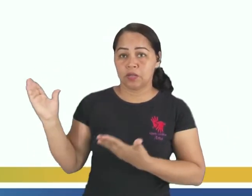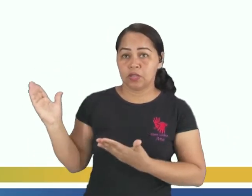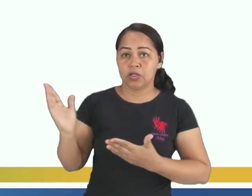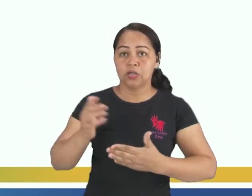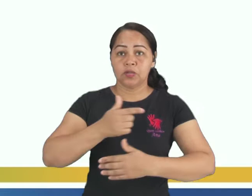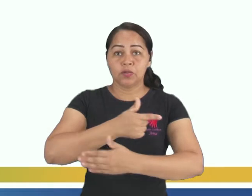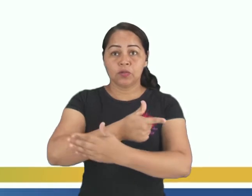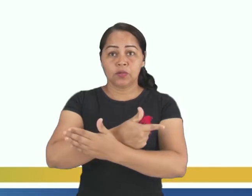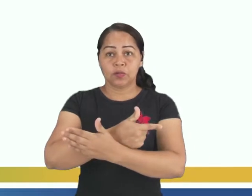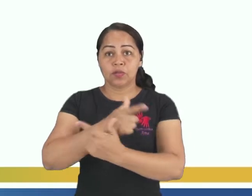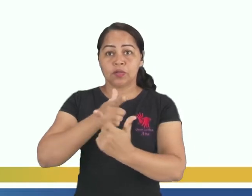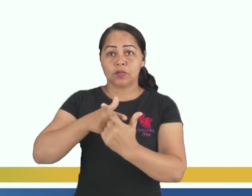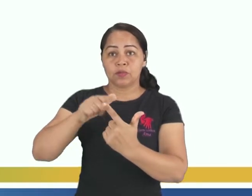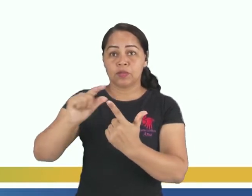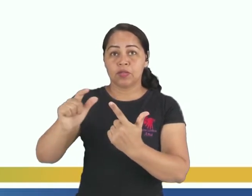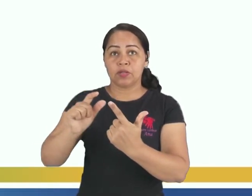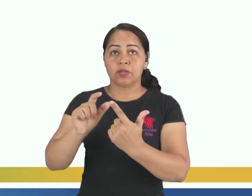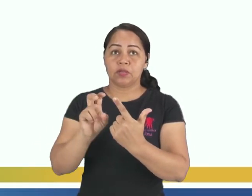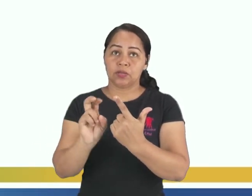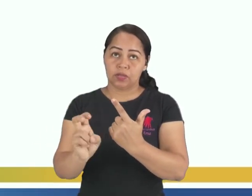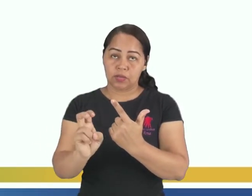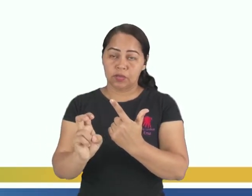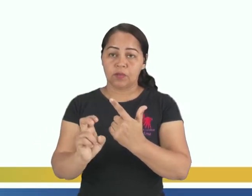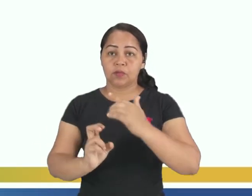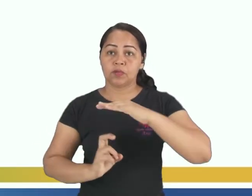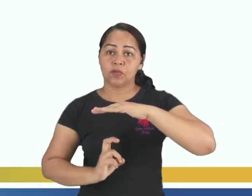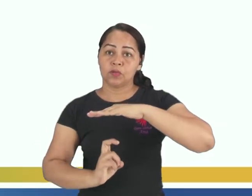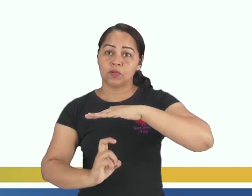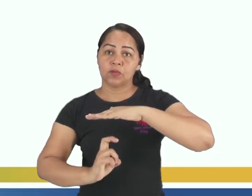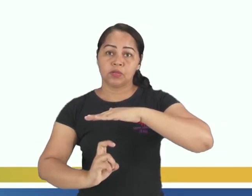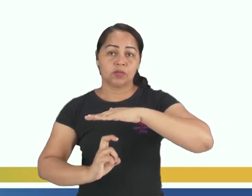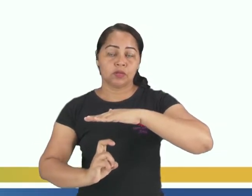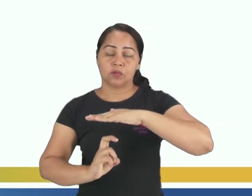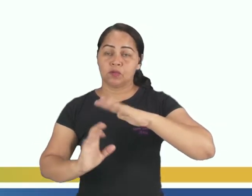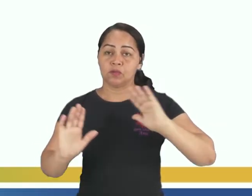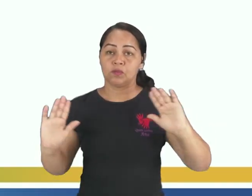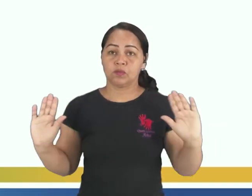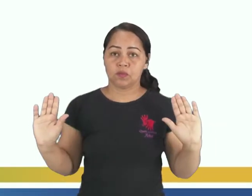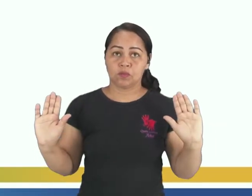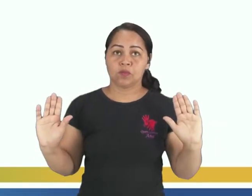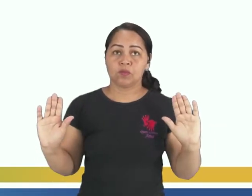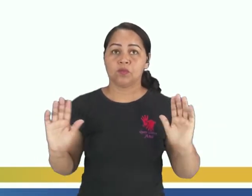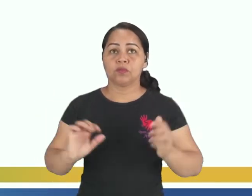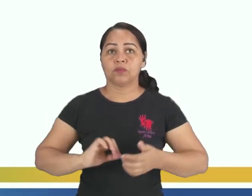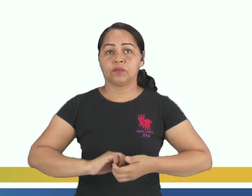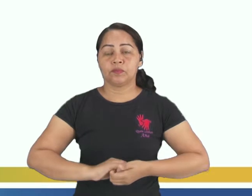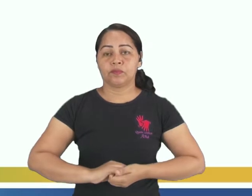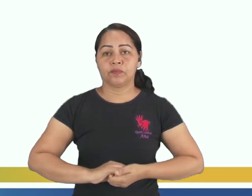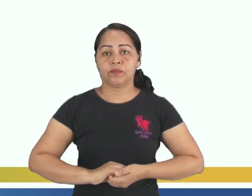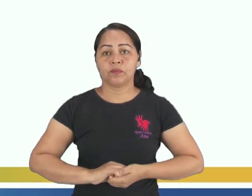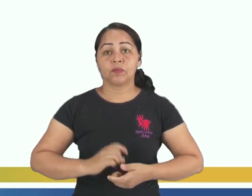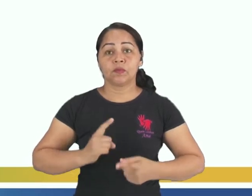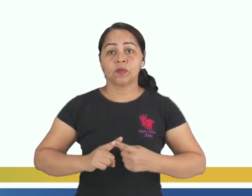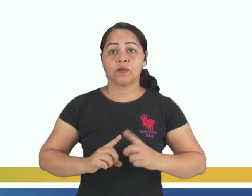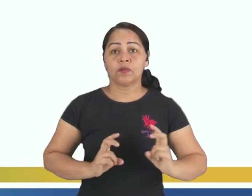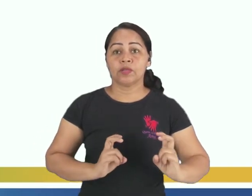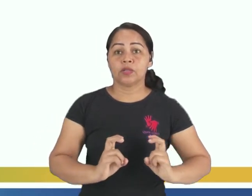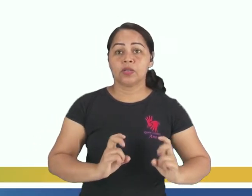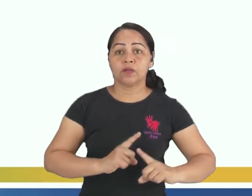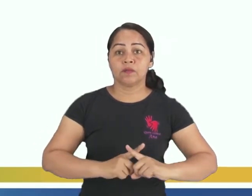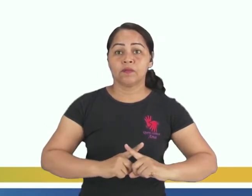vezes raiz de 5 dá 2 raiz de 5, e raiz de 5 vezes raiz de 5 dá 5. Então,